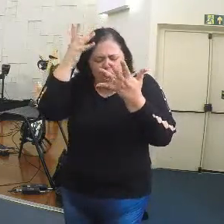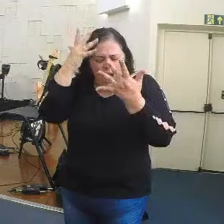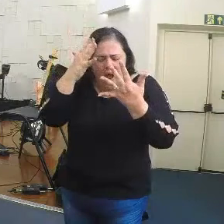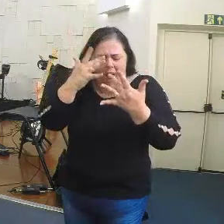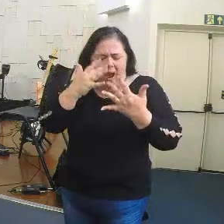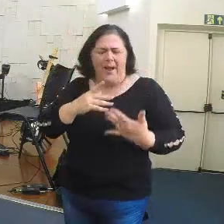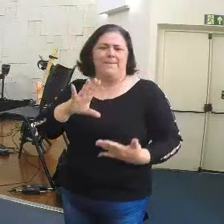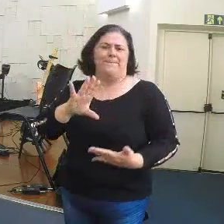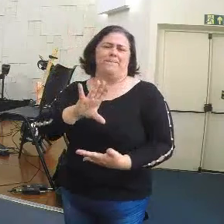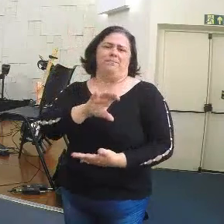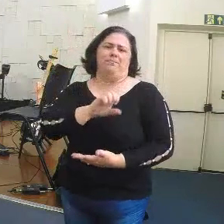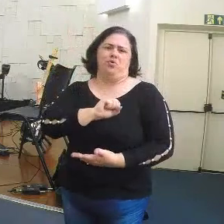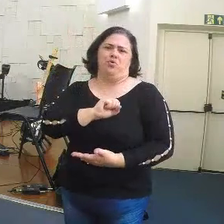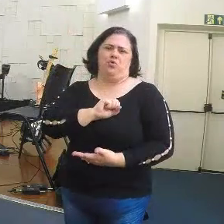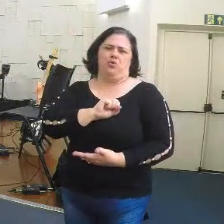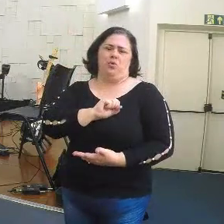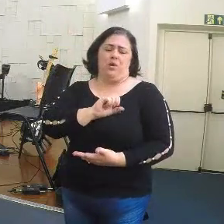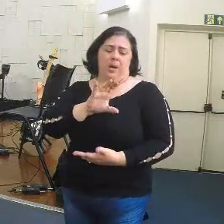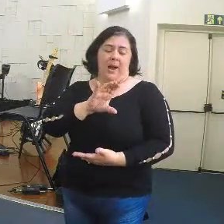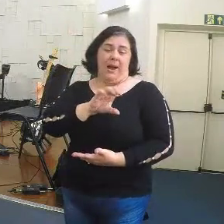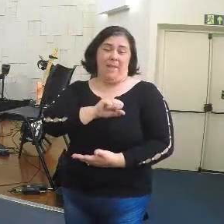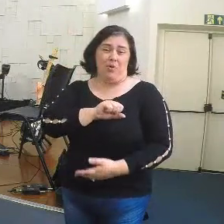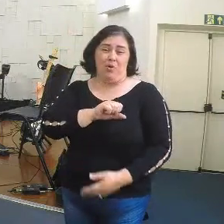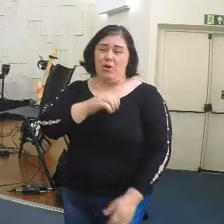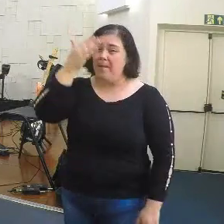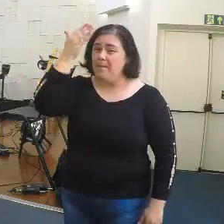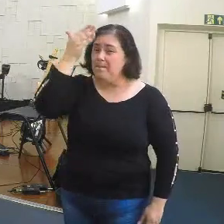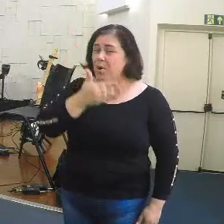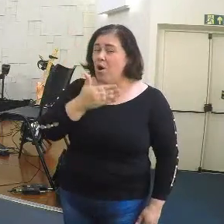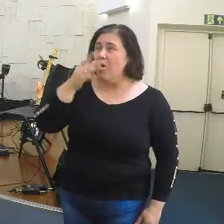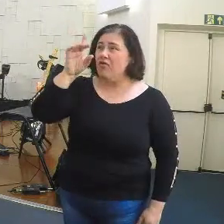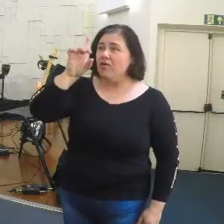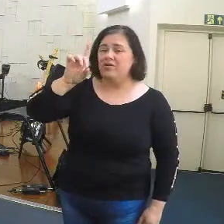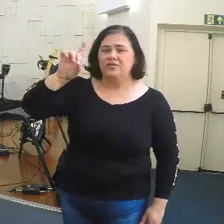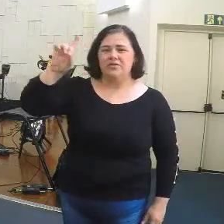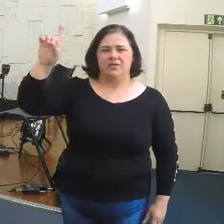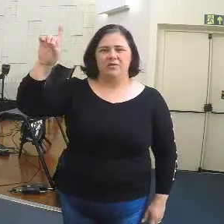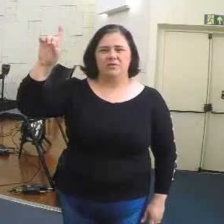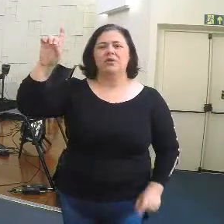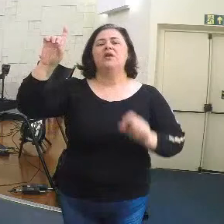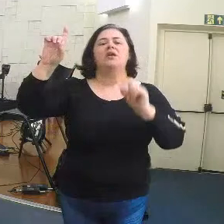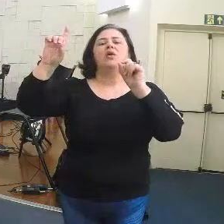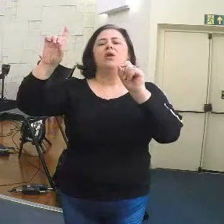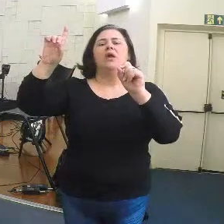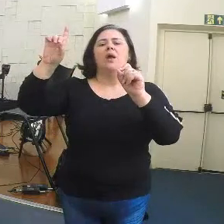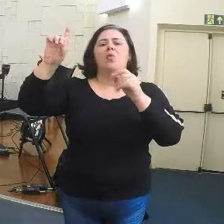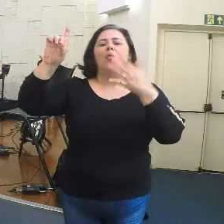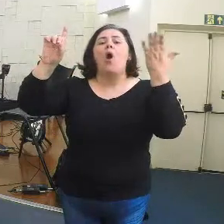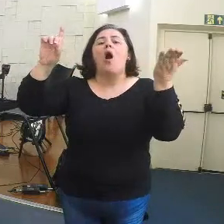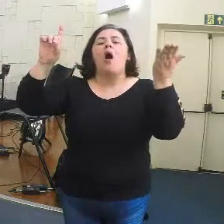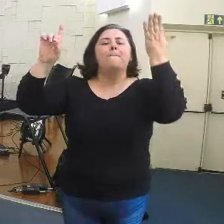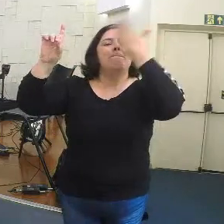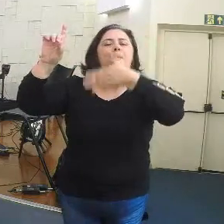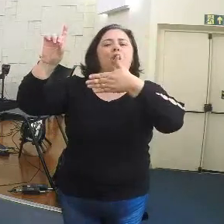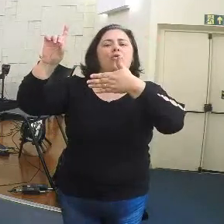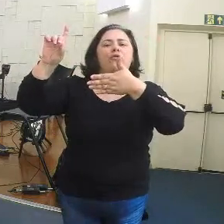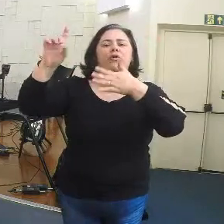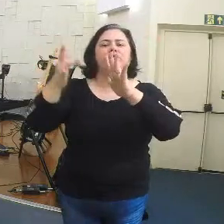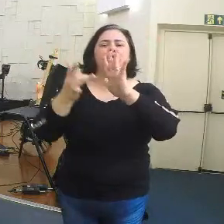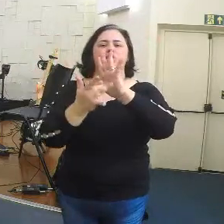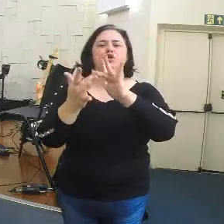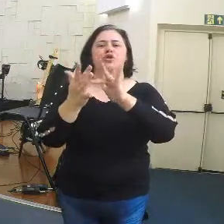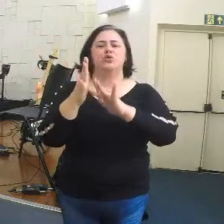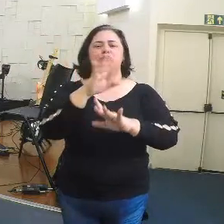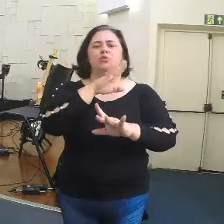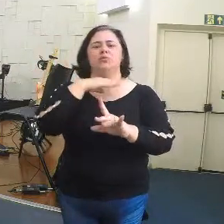O amor que Deus provou ao entregar Jesus para morrer por nós. Então,